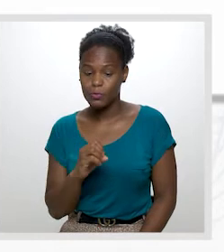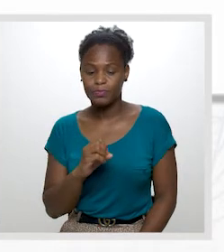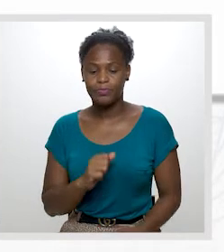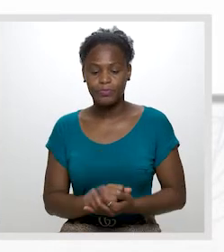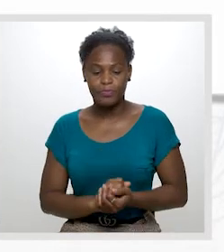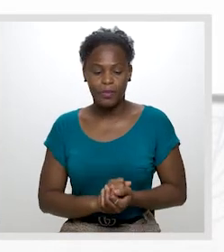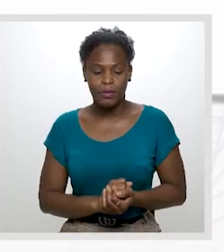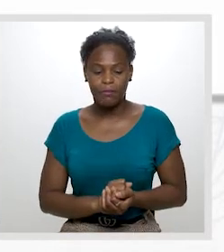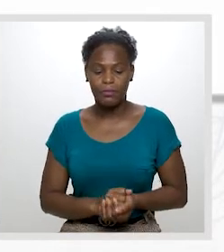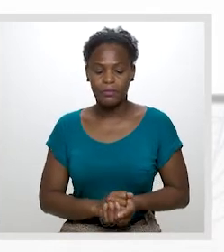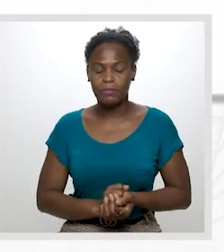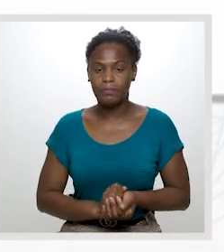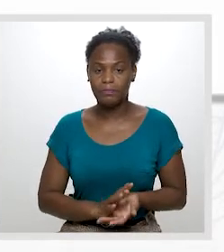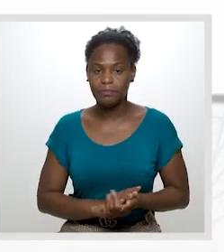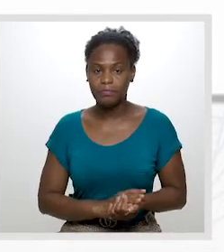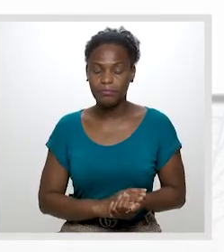Fernando Pessoa, ortônimo.